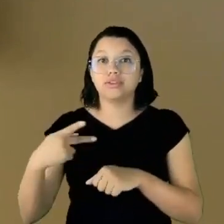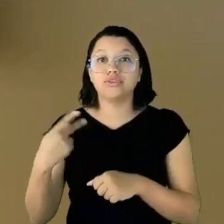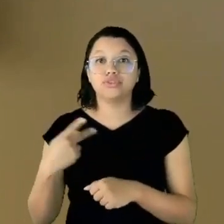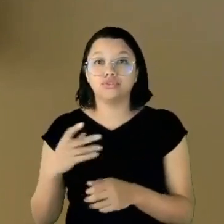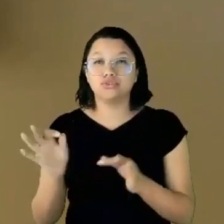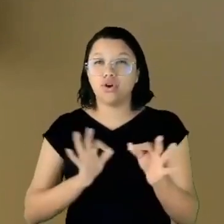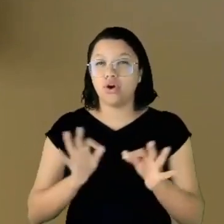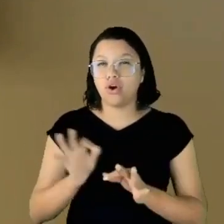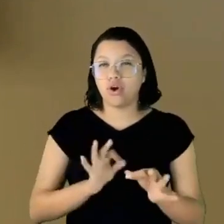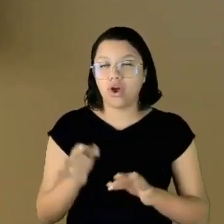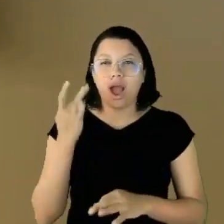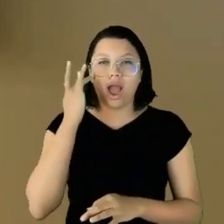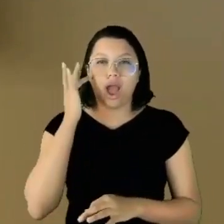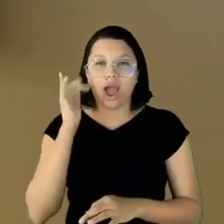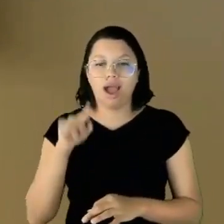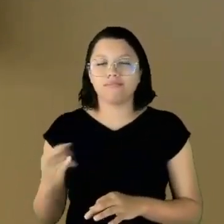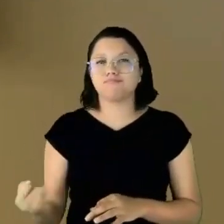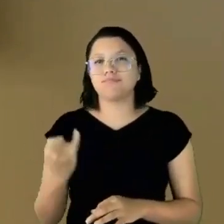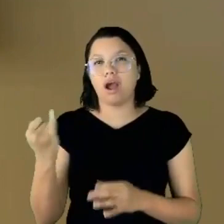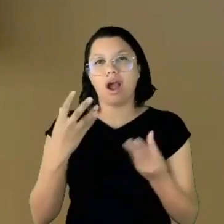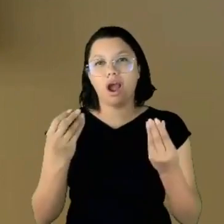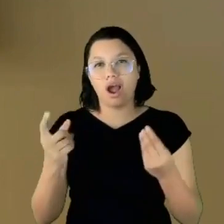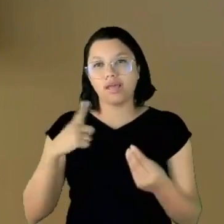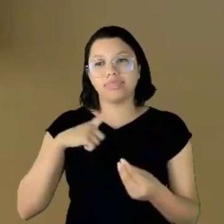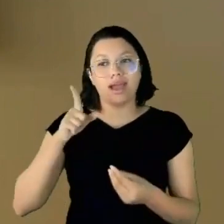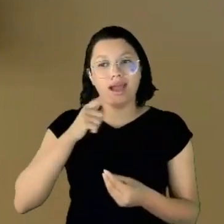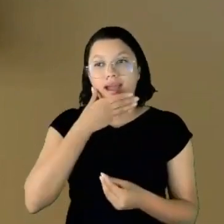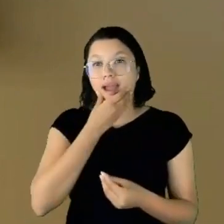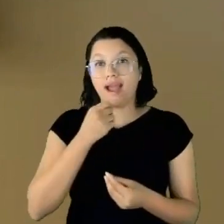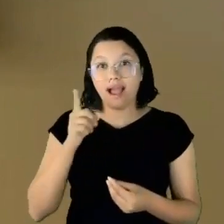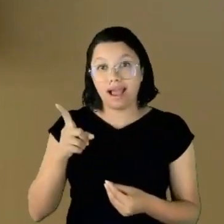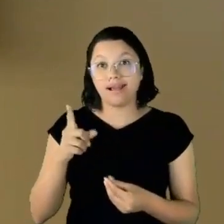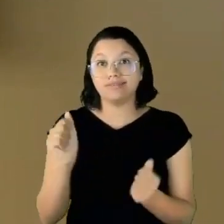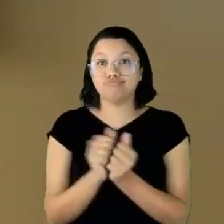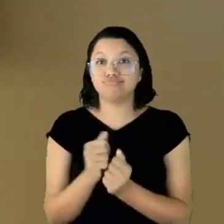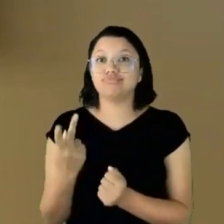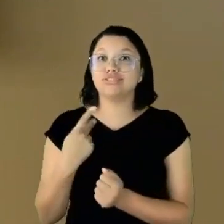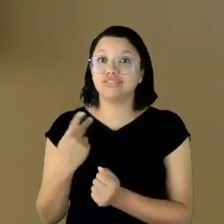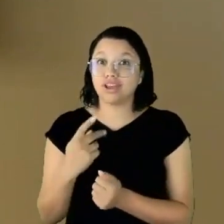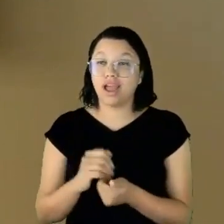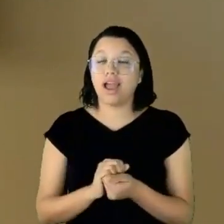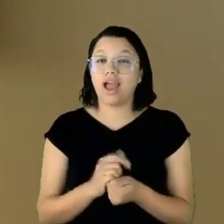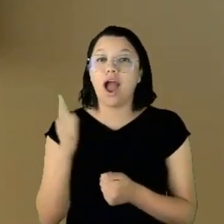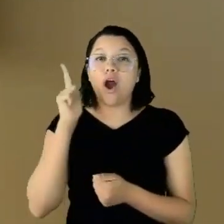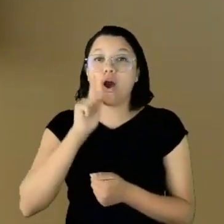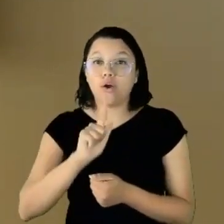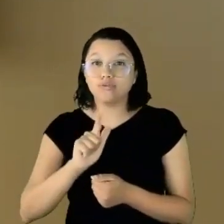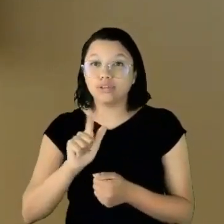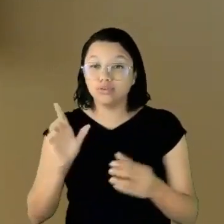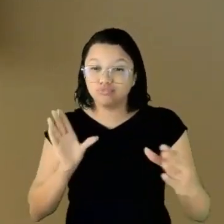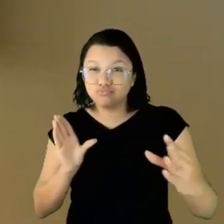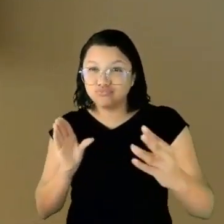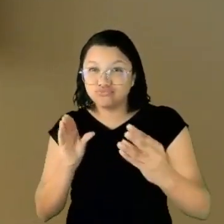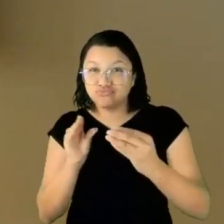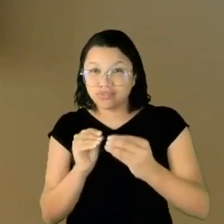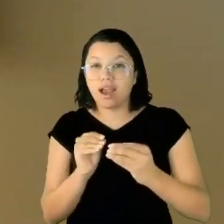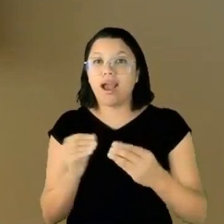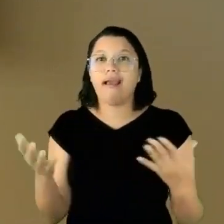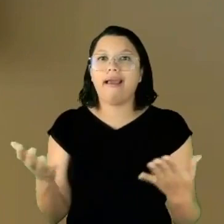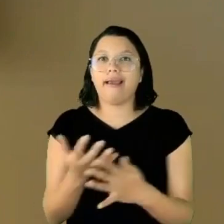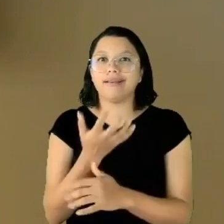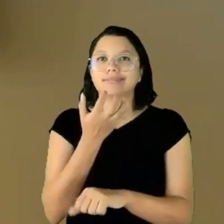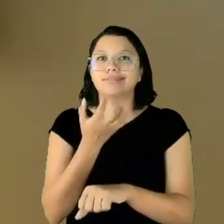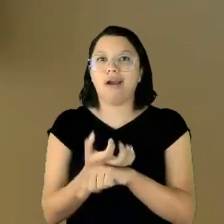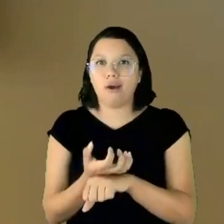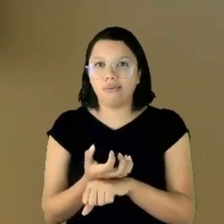achamos nós que organizamos achamos que era fundamental tê-lo aqui conosco ele conseguiu condensar esse conteúdo muito denso